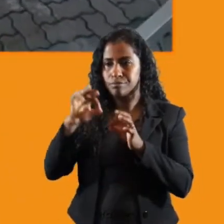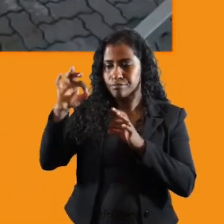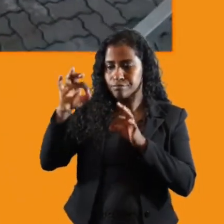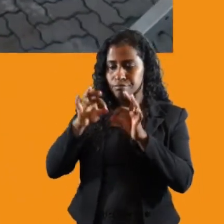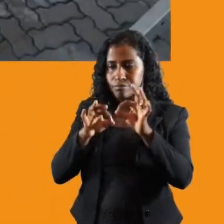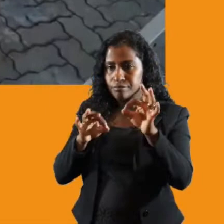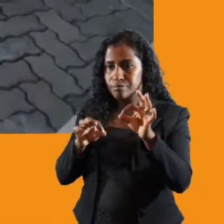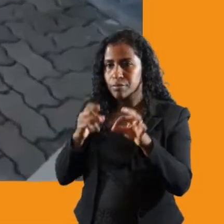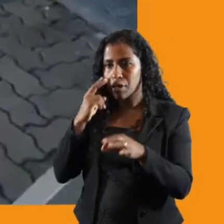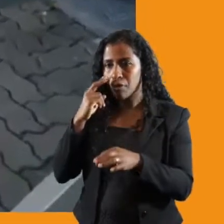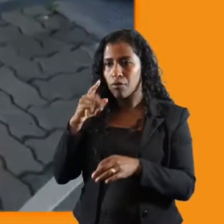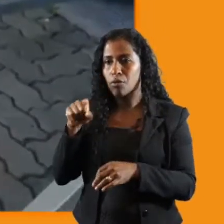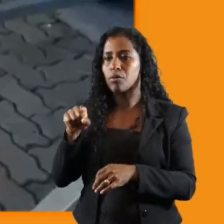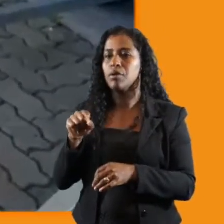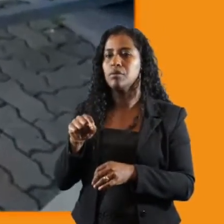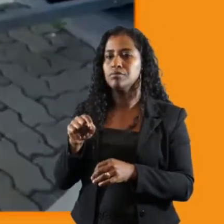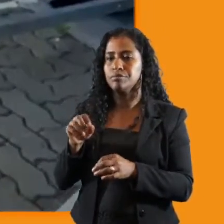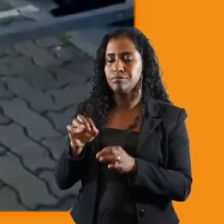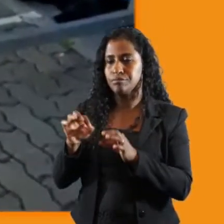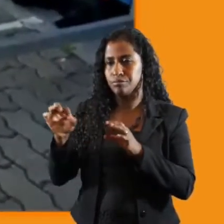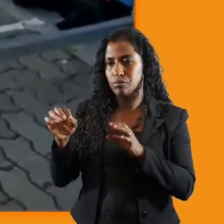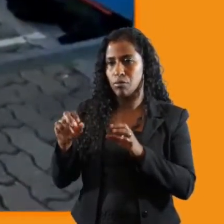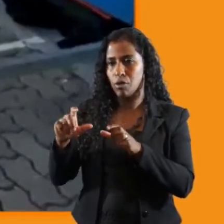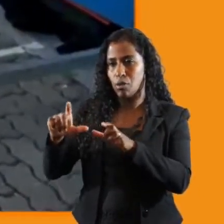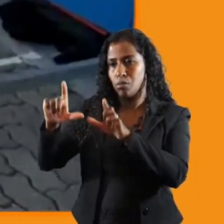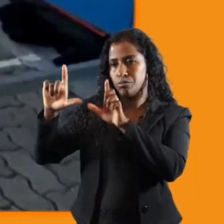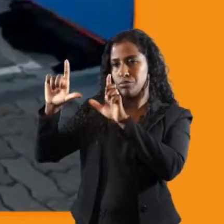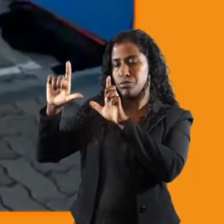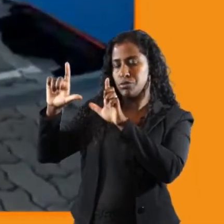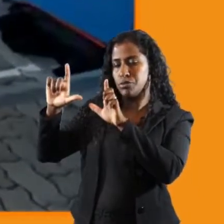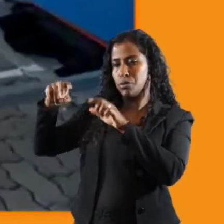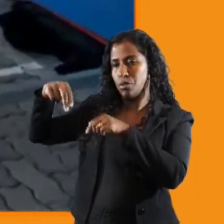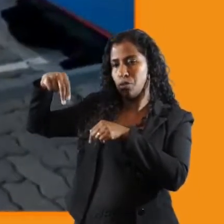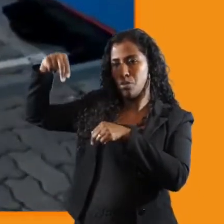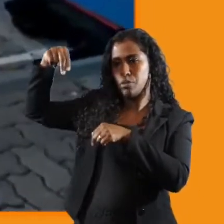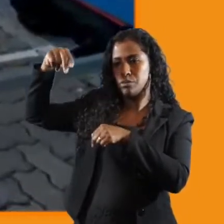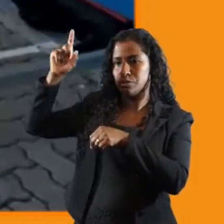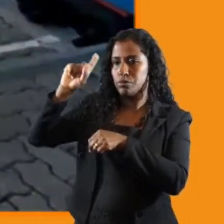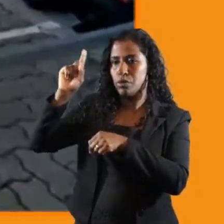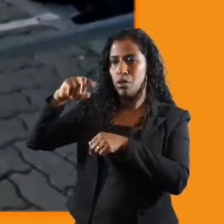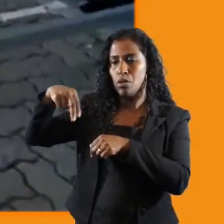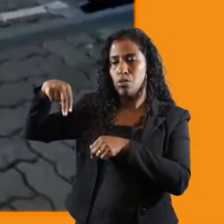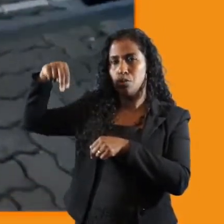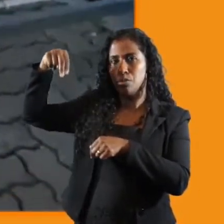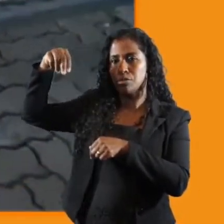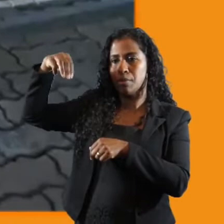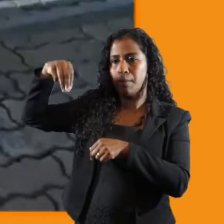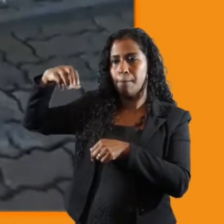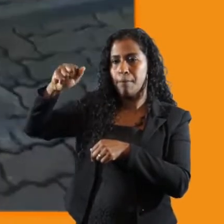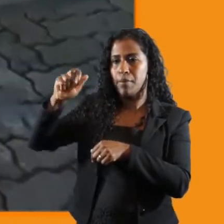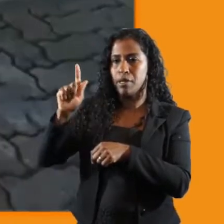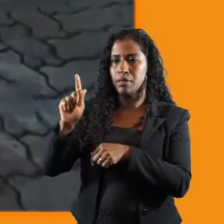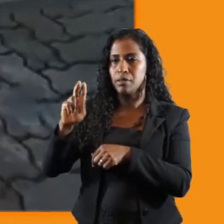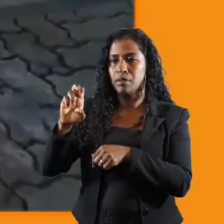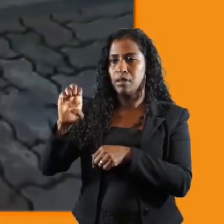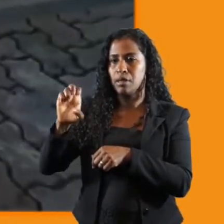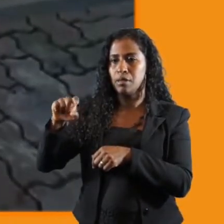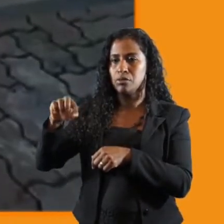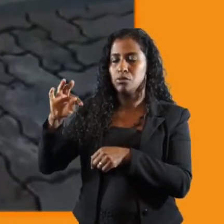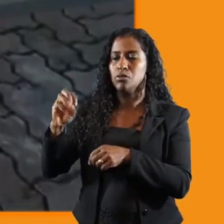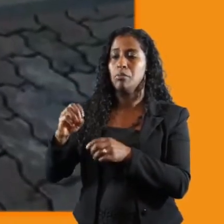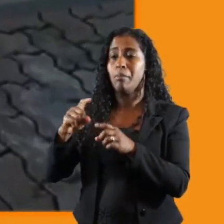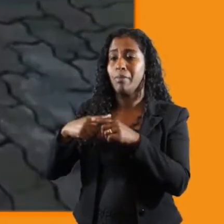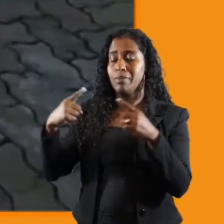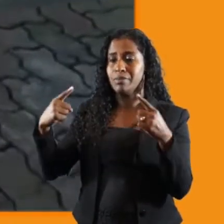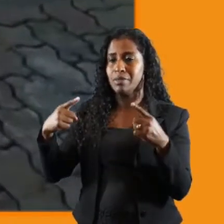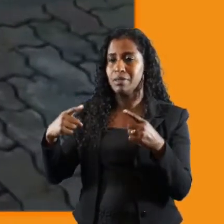uma posição. Só que essa posição norte não é correlacionada ao norte magnético, e sim ao norte geográfico, né? E o